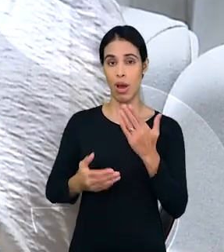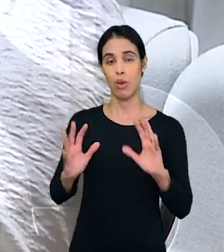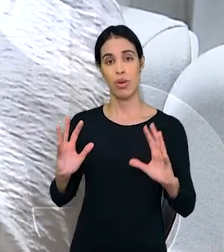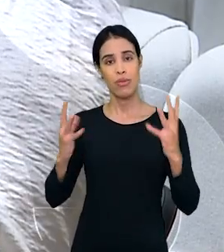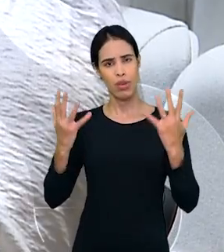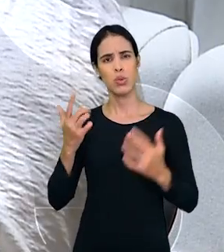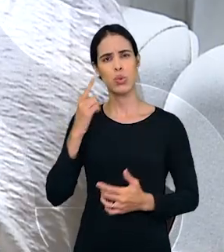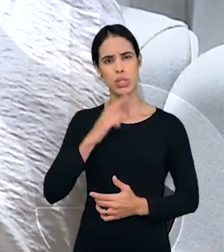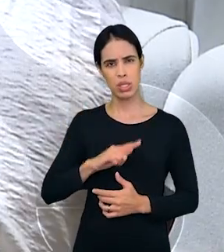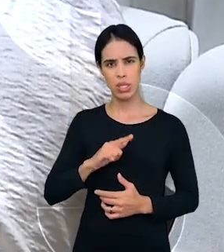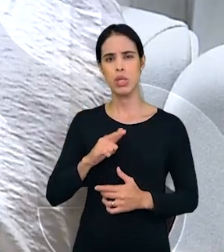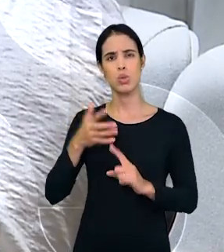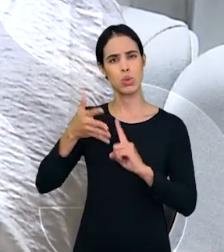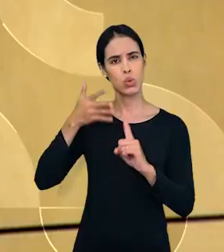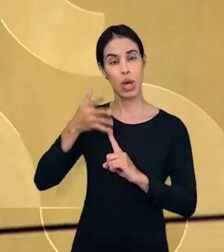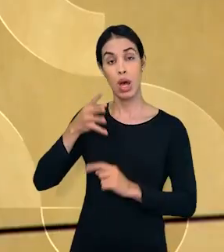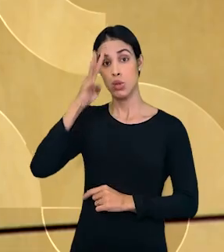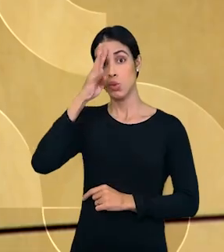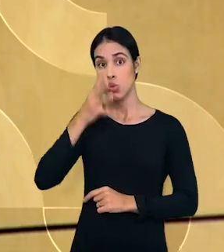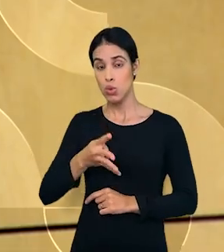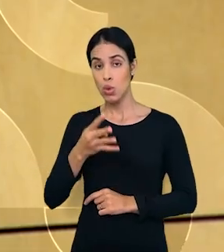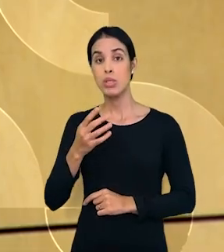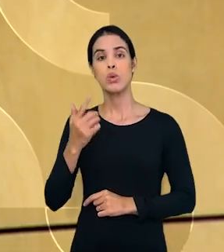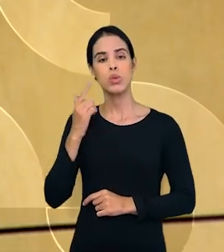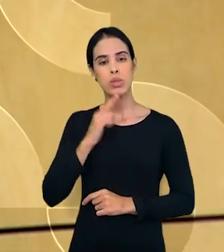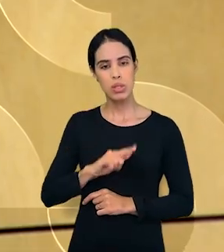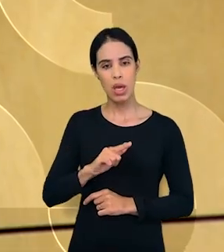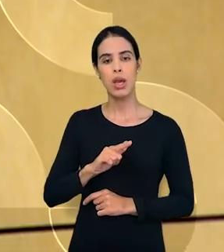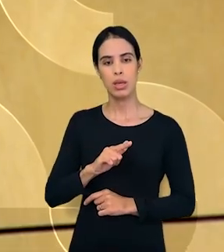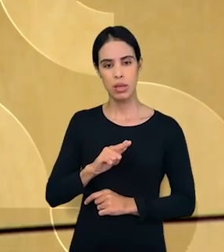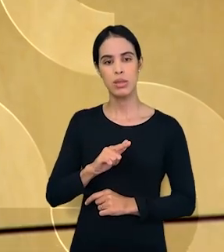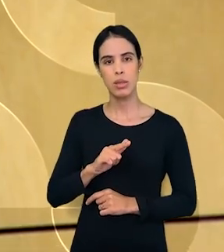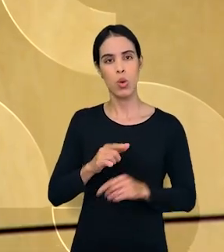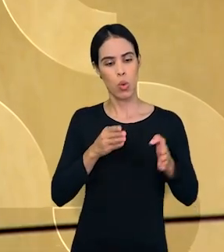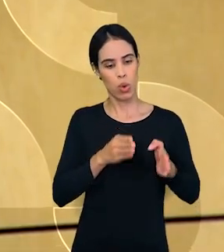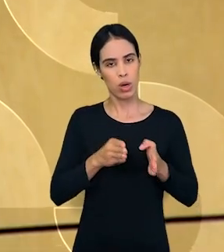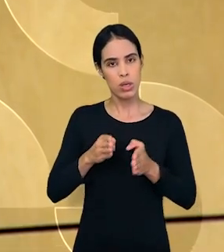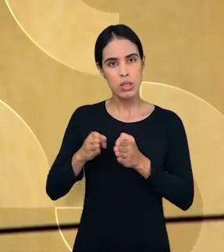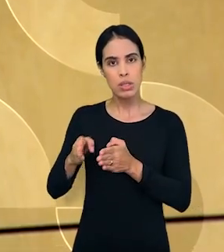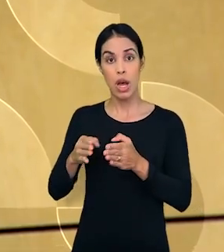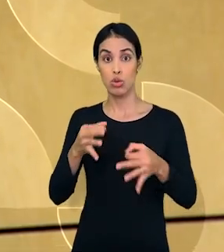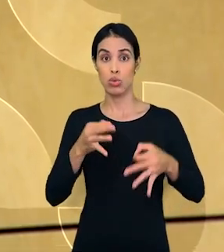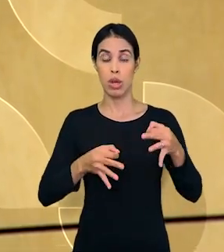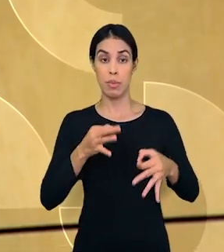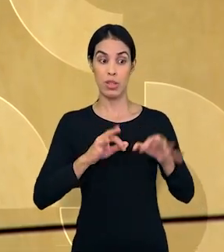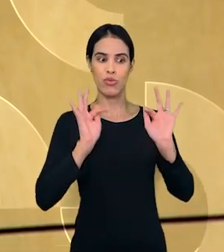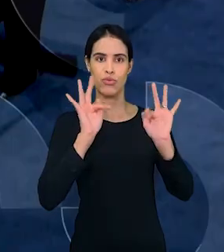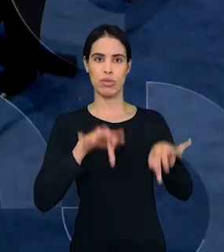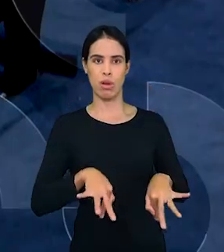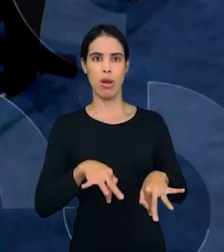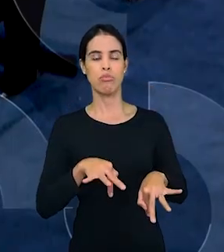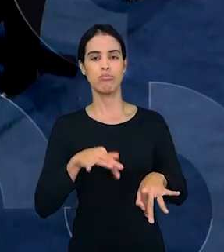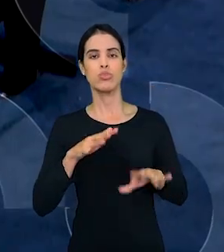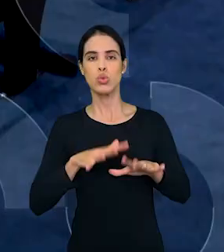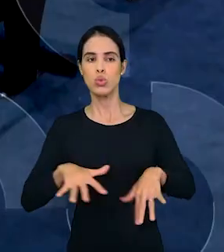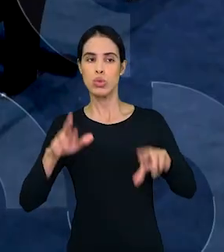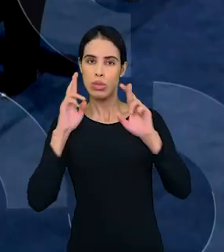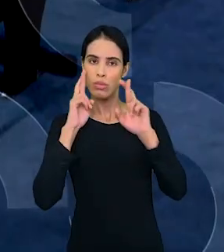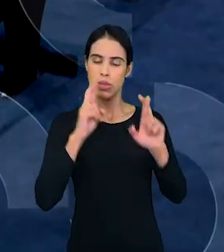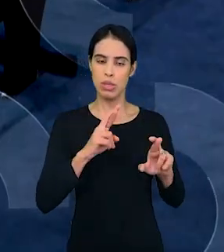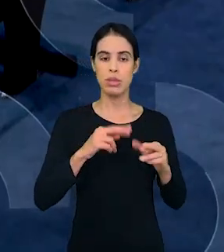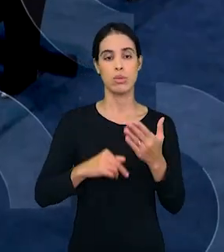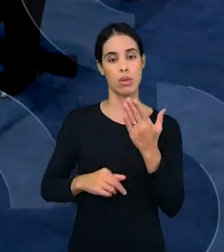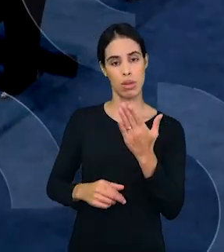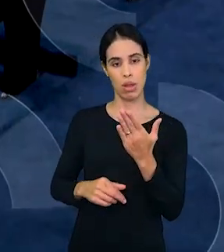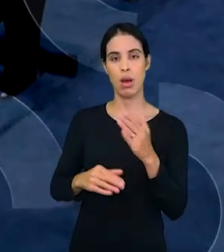e inovações para tornar mais eficiente a fase de concretização da decisão judicial. A ação foi organizada